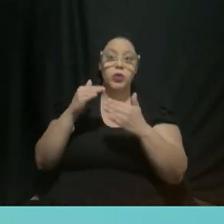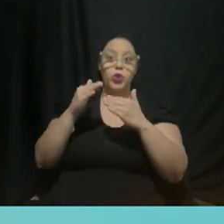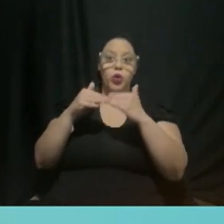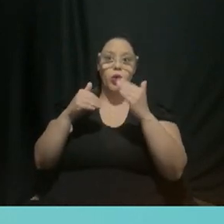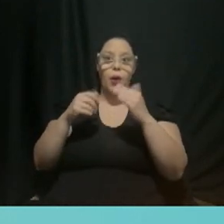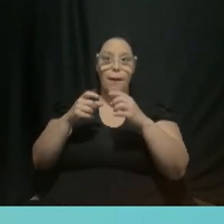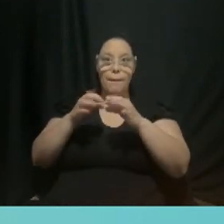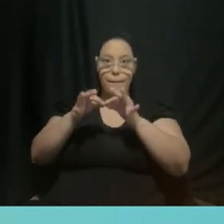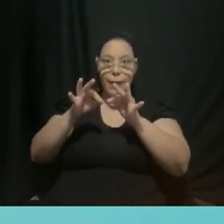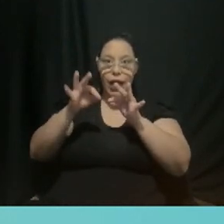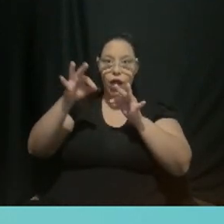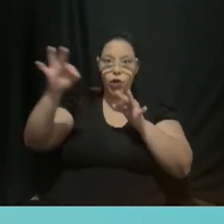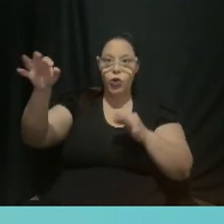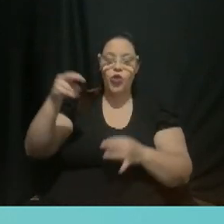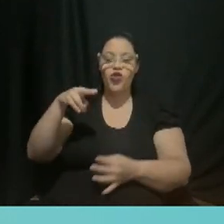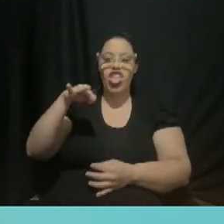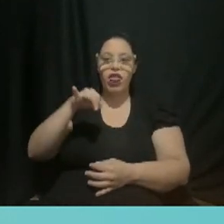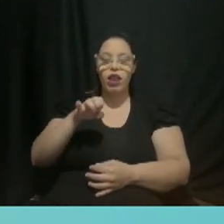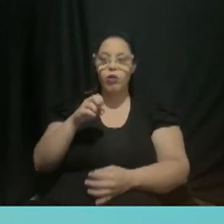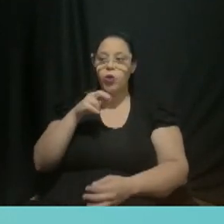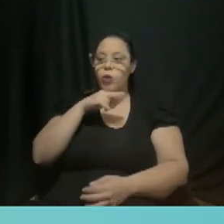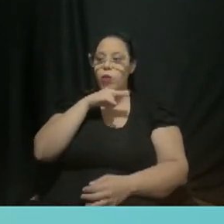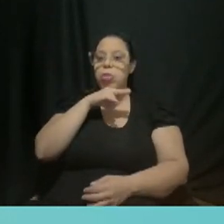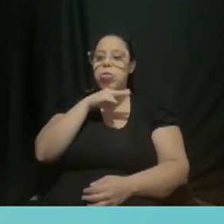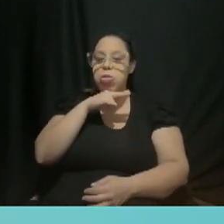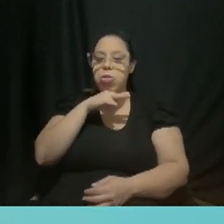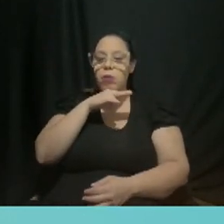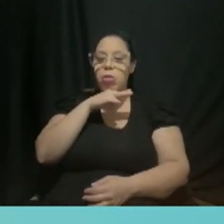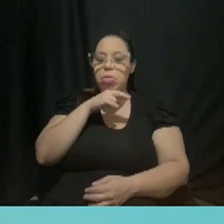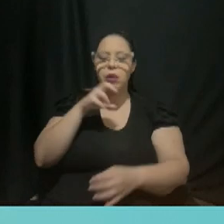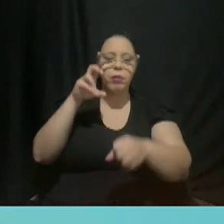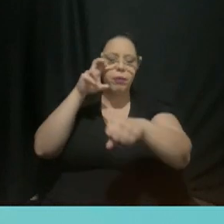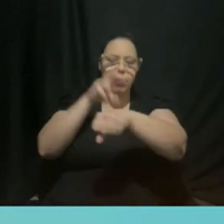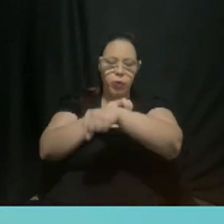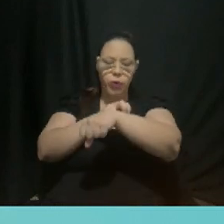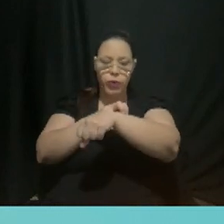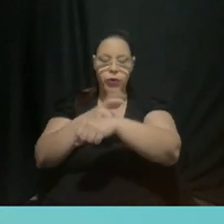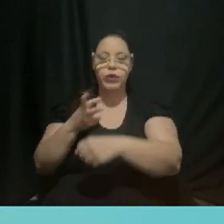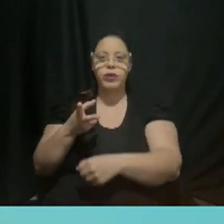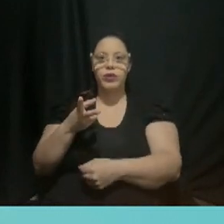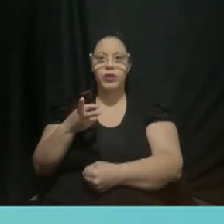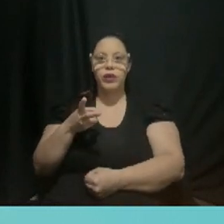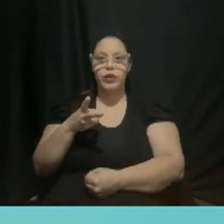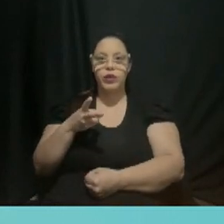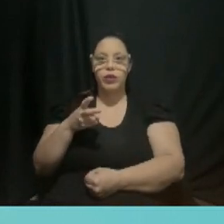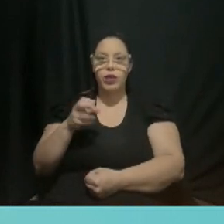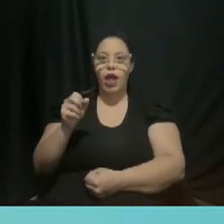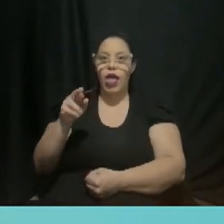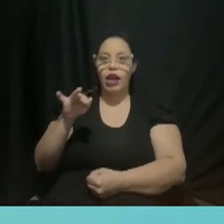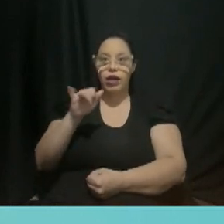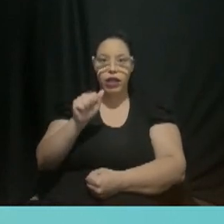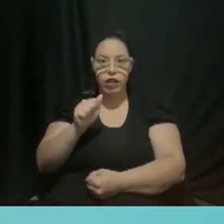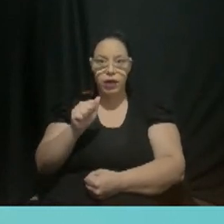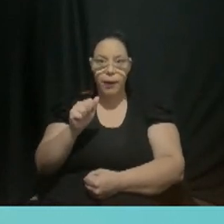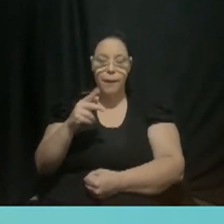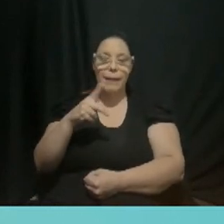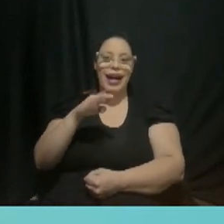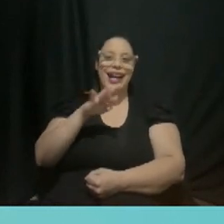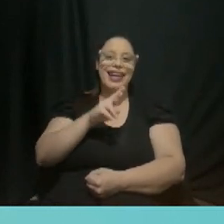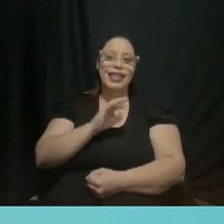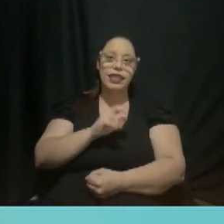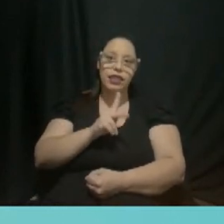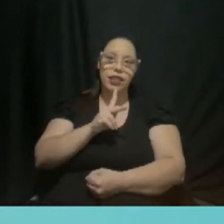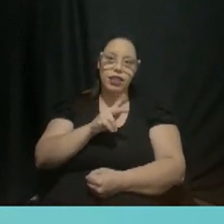de veneno expelido em uma só mordida. Segundo informações do Australian Reptile Park, onde a cobra vive,